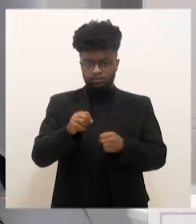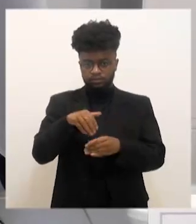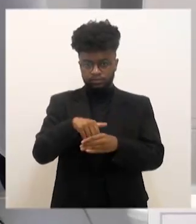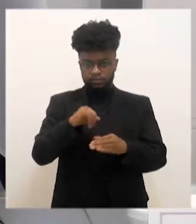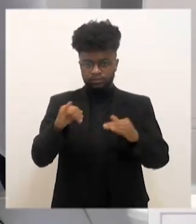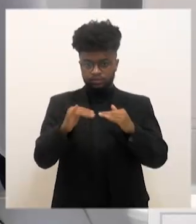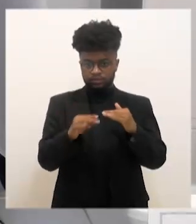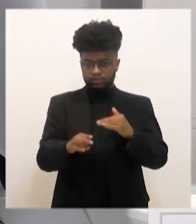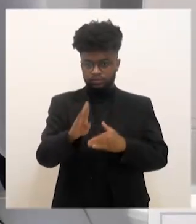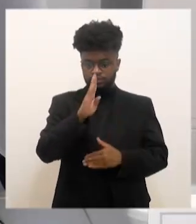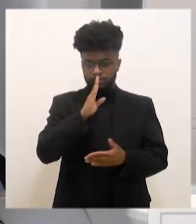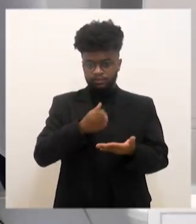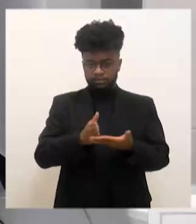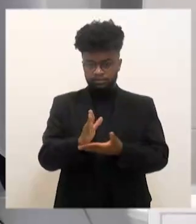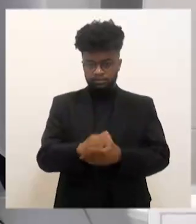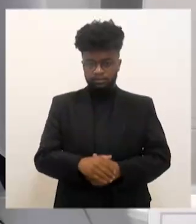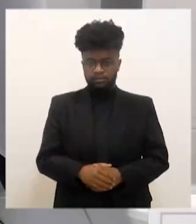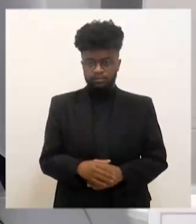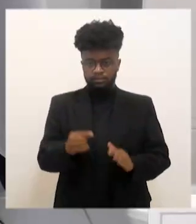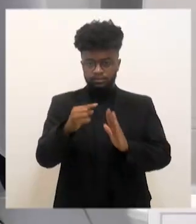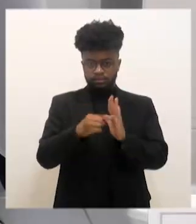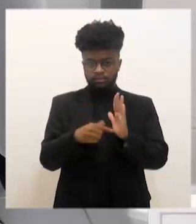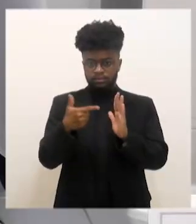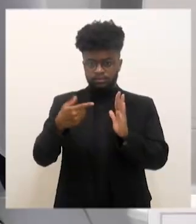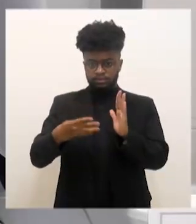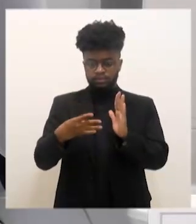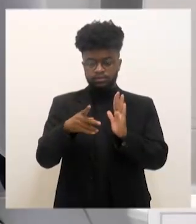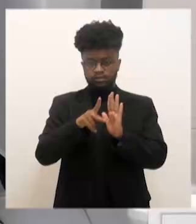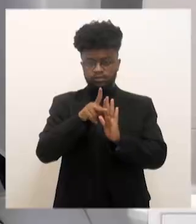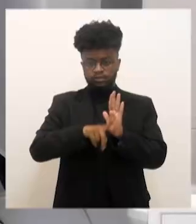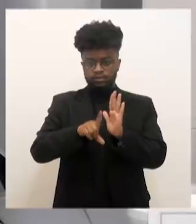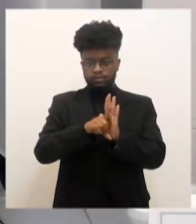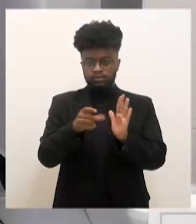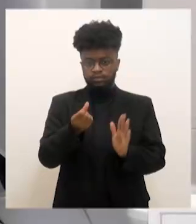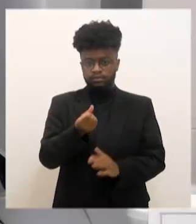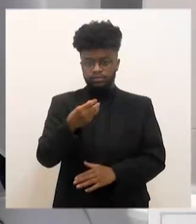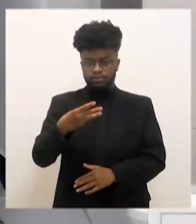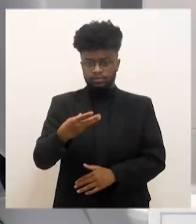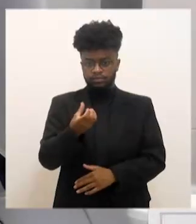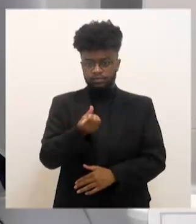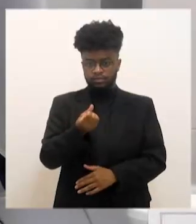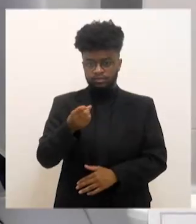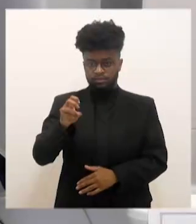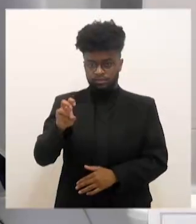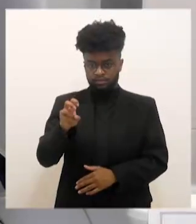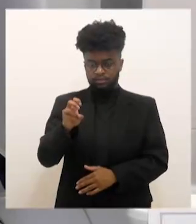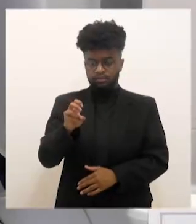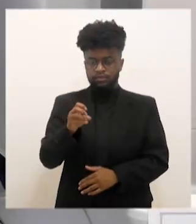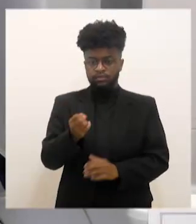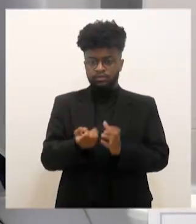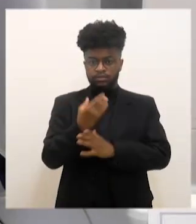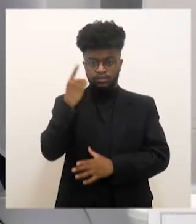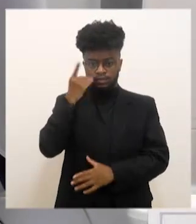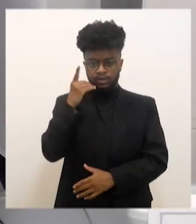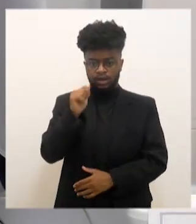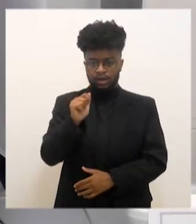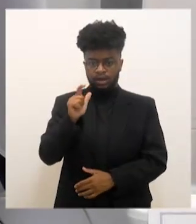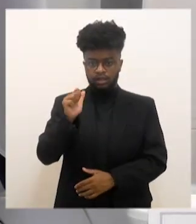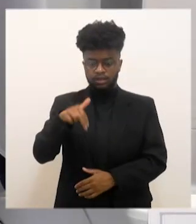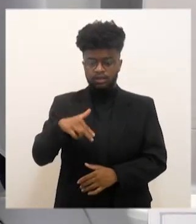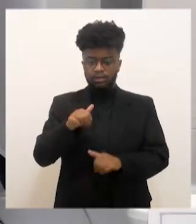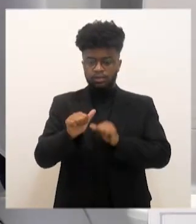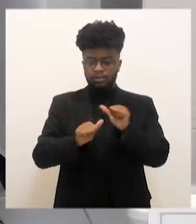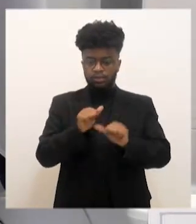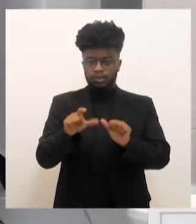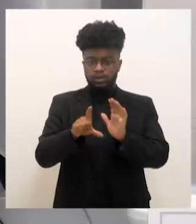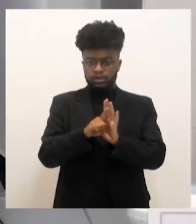senhores que aprovam permaneçam como estão. Aprovado. 24 da pauta, projeto de lei 6375 de 25, de autoria do deputado Alain Lopes, que altera a lei 10.900